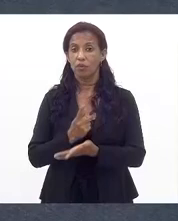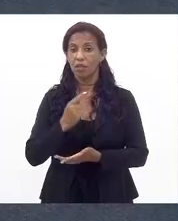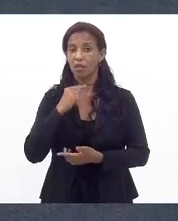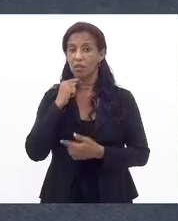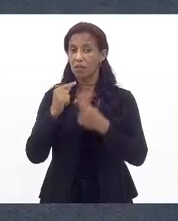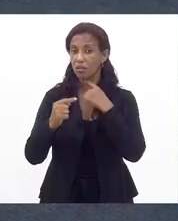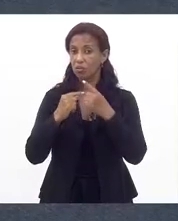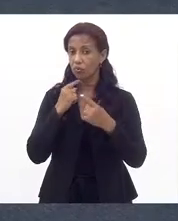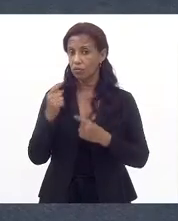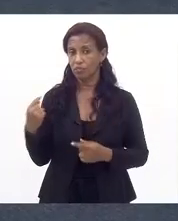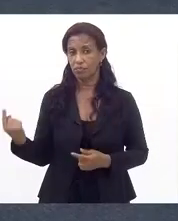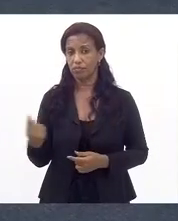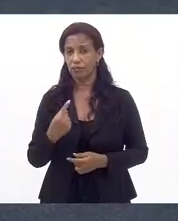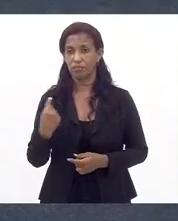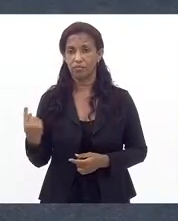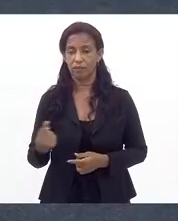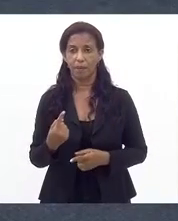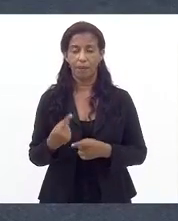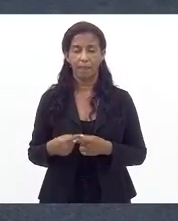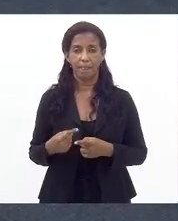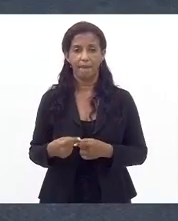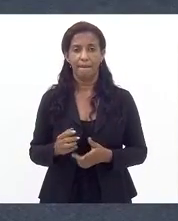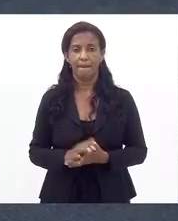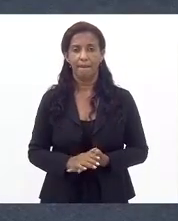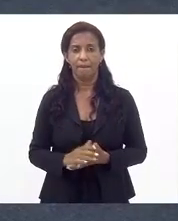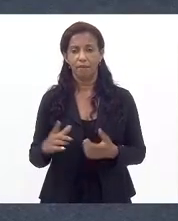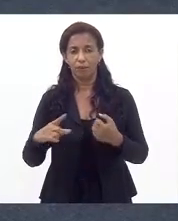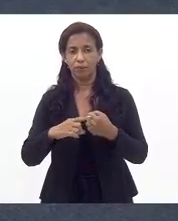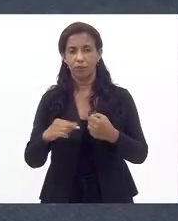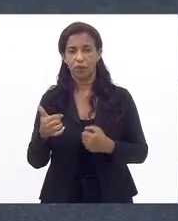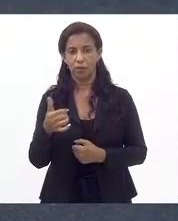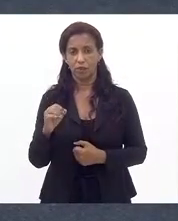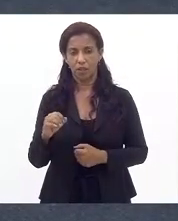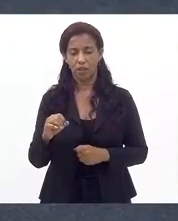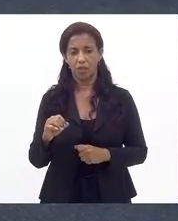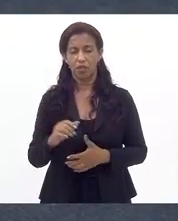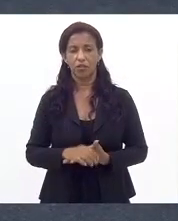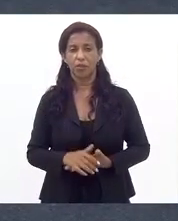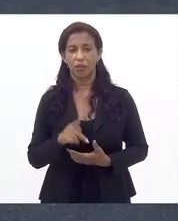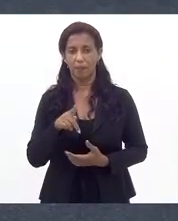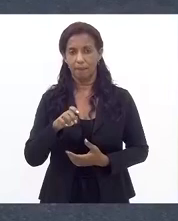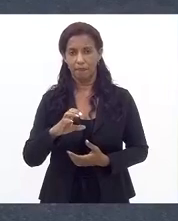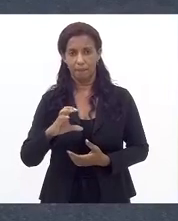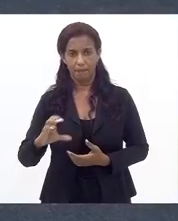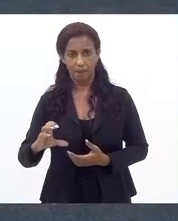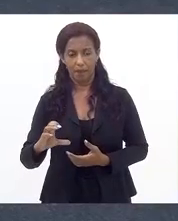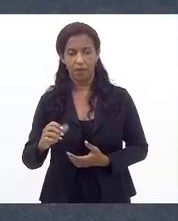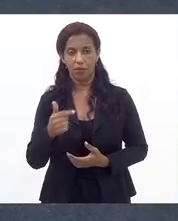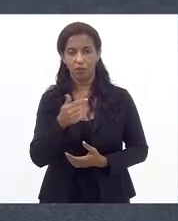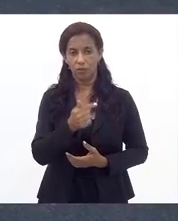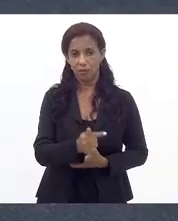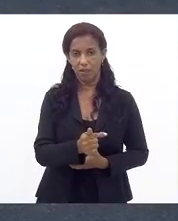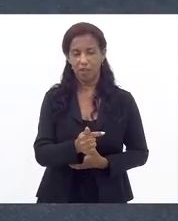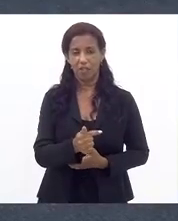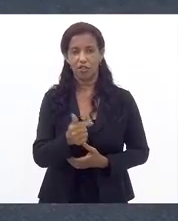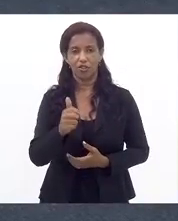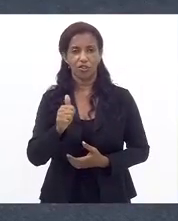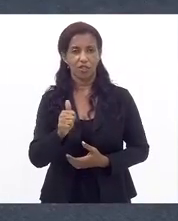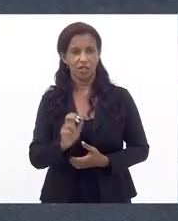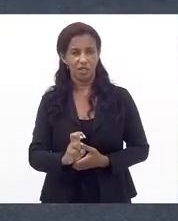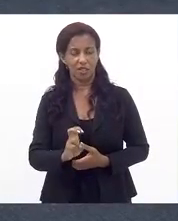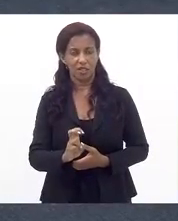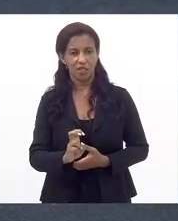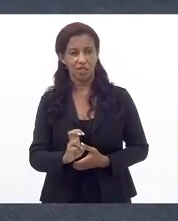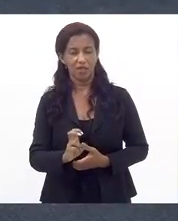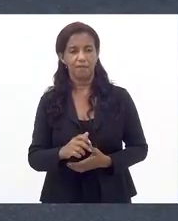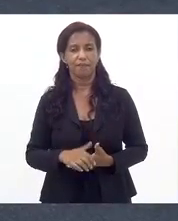dúvidas para nós porque no artigo 10 parece que a ser da PEC e no artigo 7º Artigo 5º